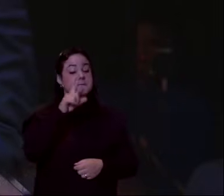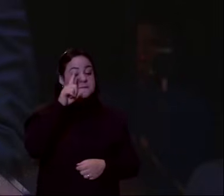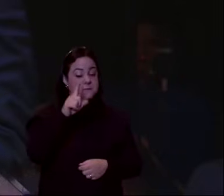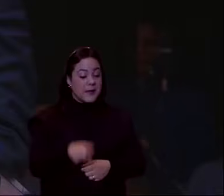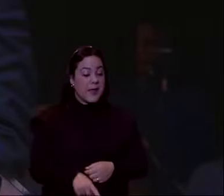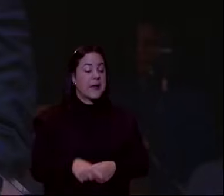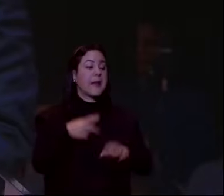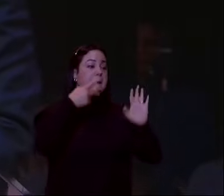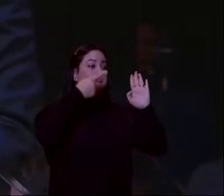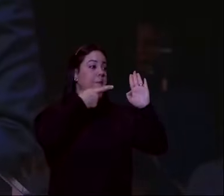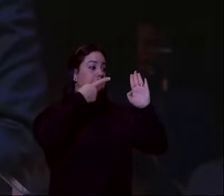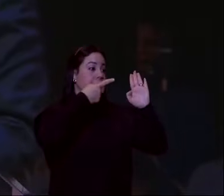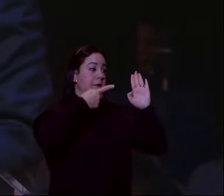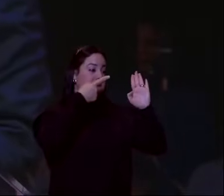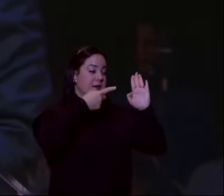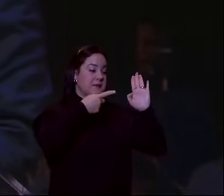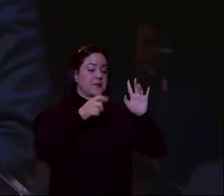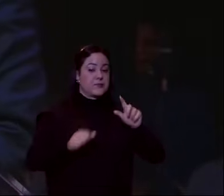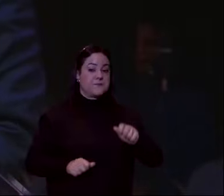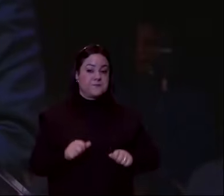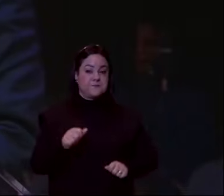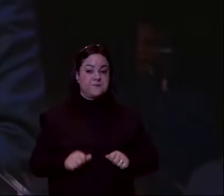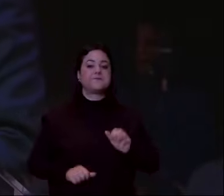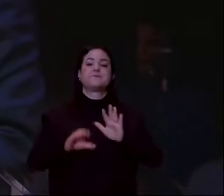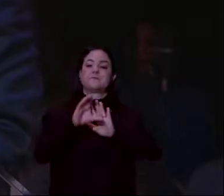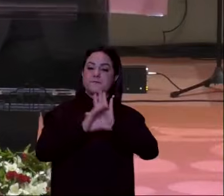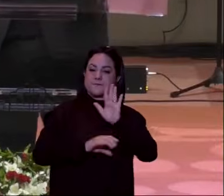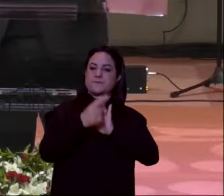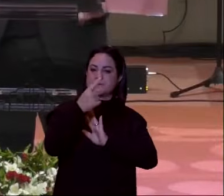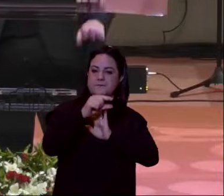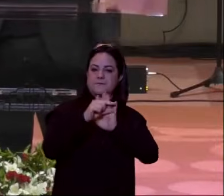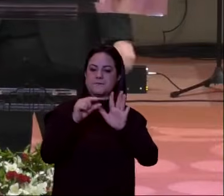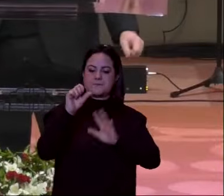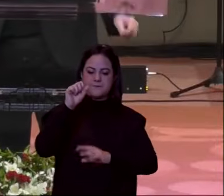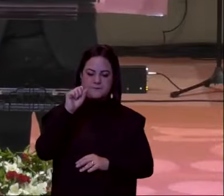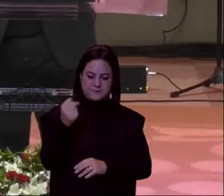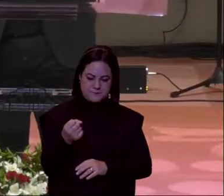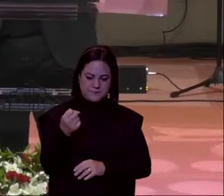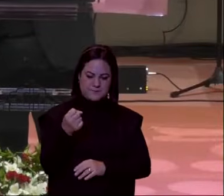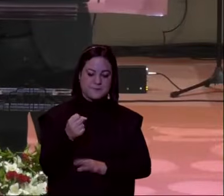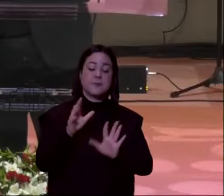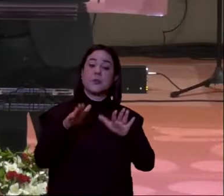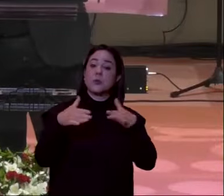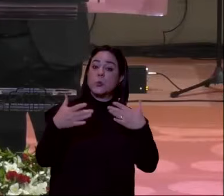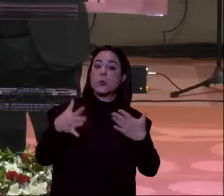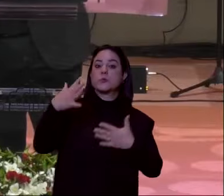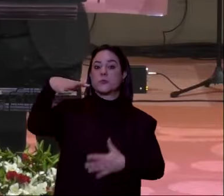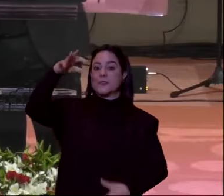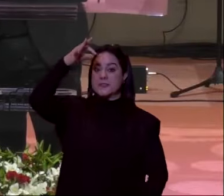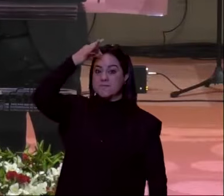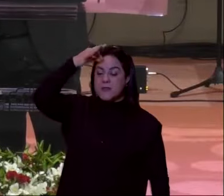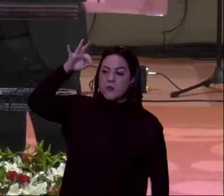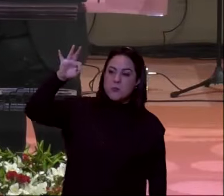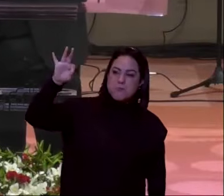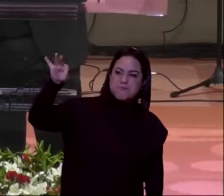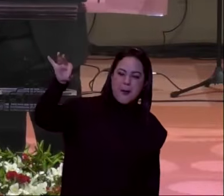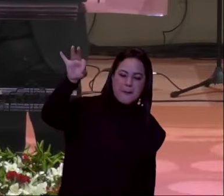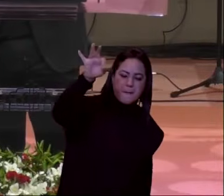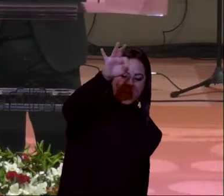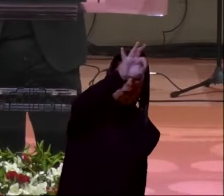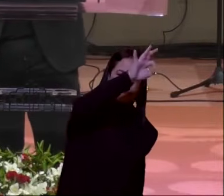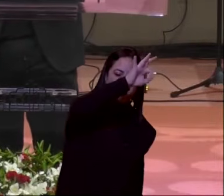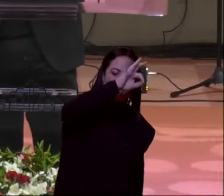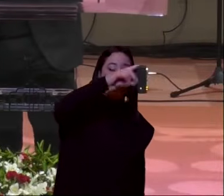sido a promessa de Atos 1:8. Porém, quando o Espírito Santo descer sobre